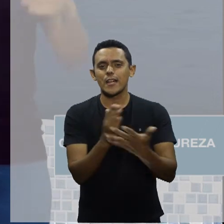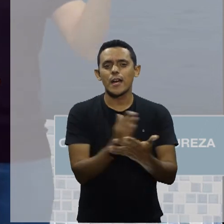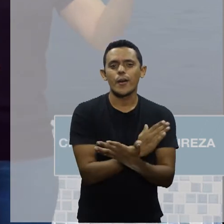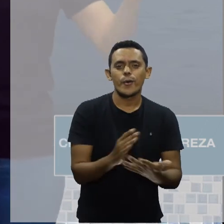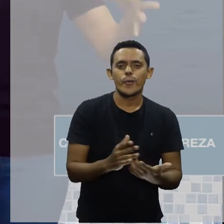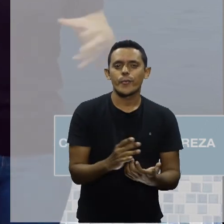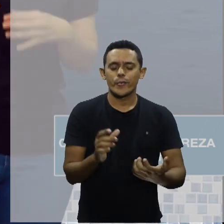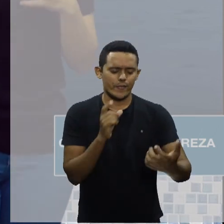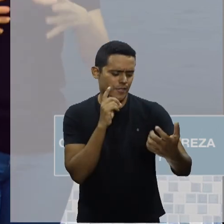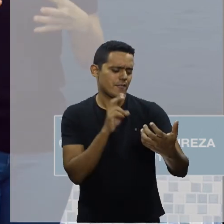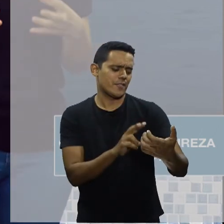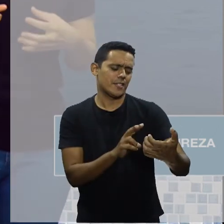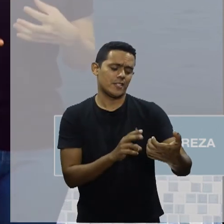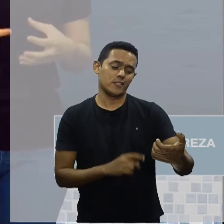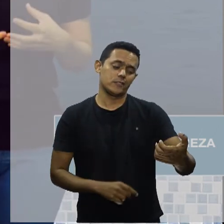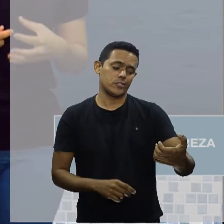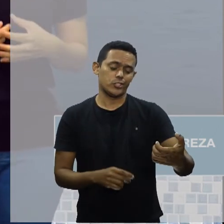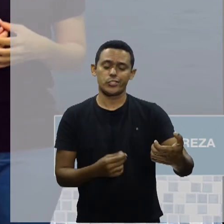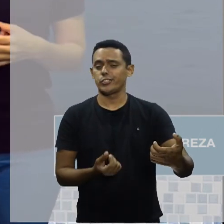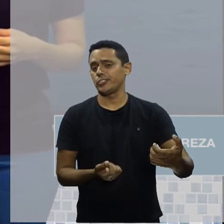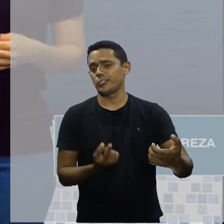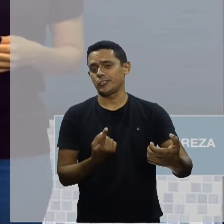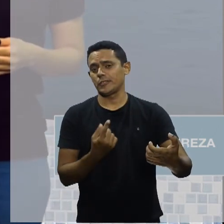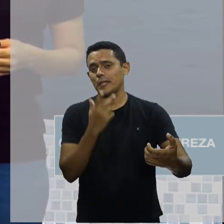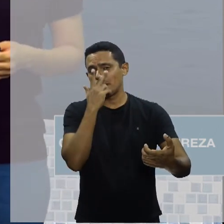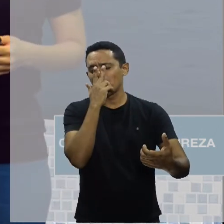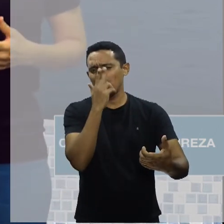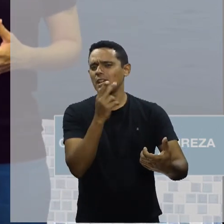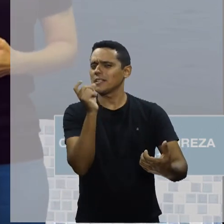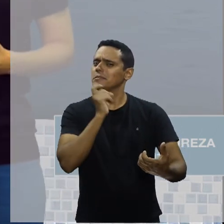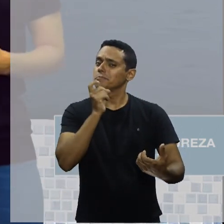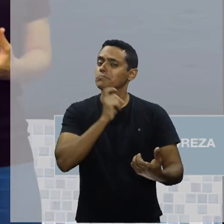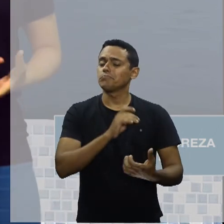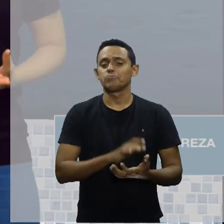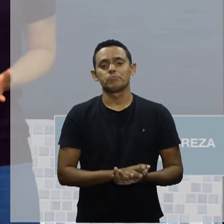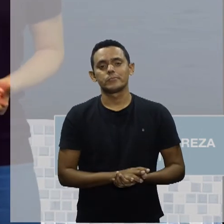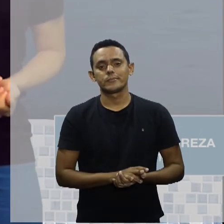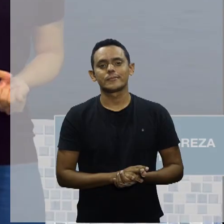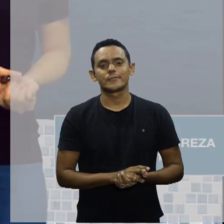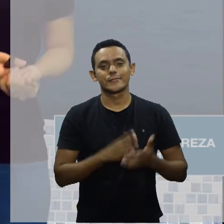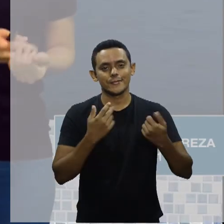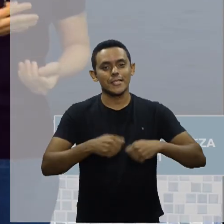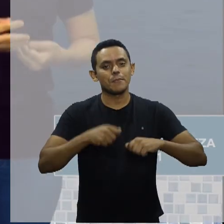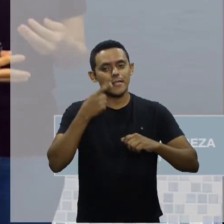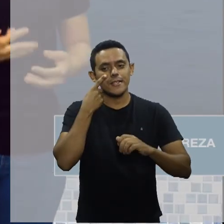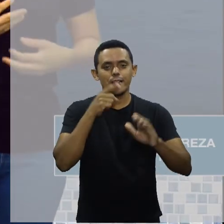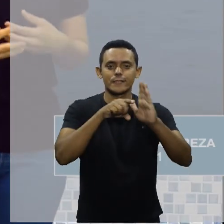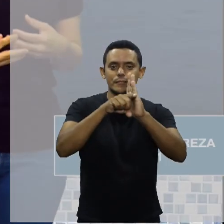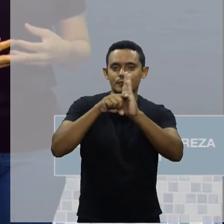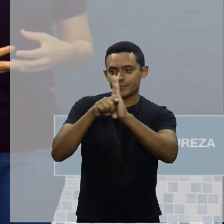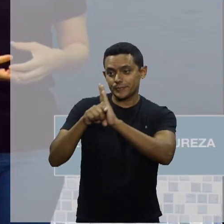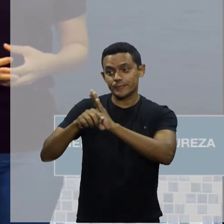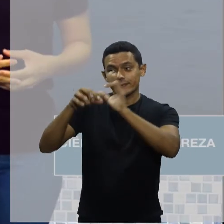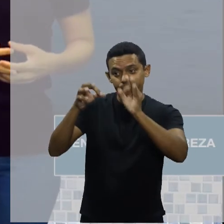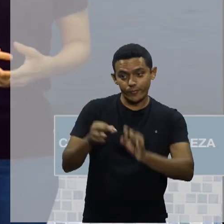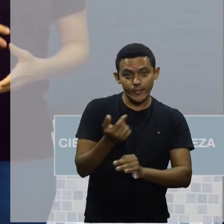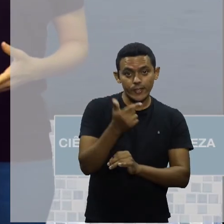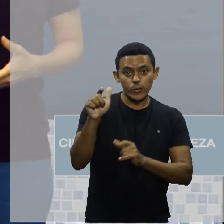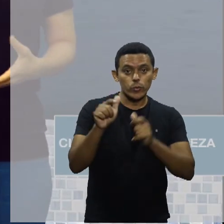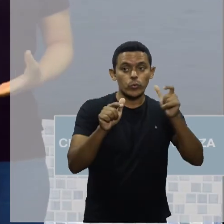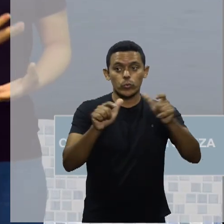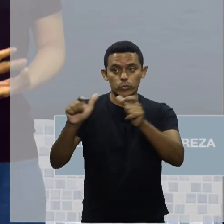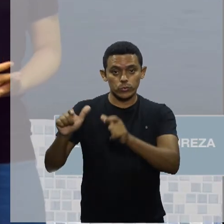vejam isso né sempre traz essa coisa muito apelativa pesquisar outras fontes como eu falei é muito importante